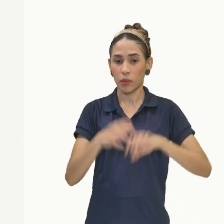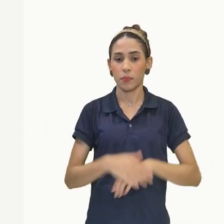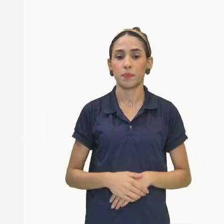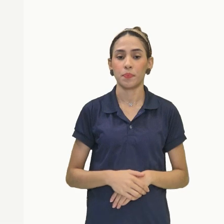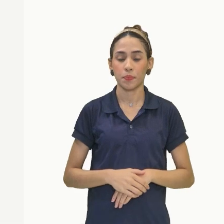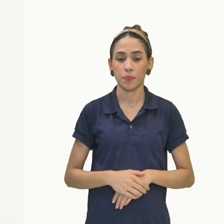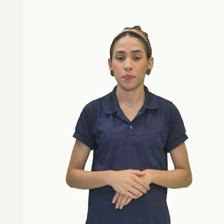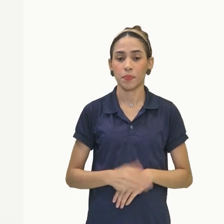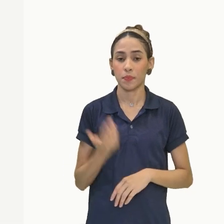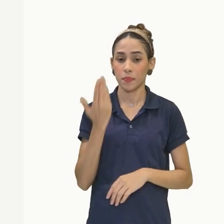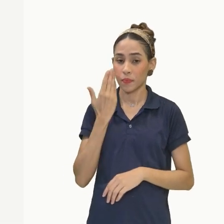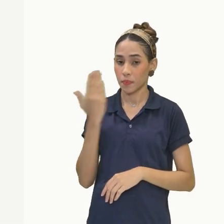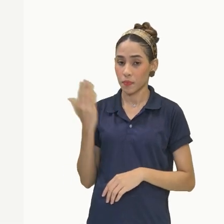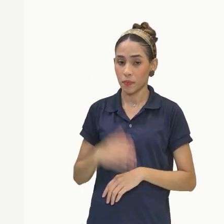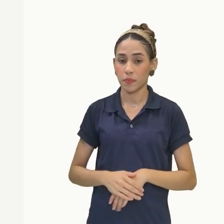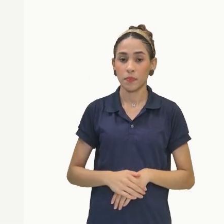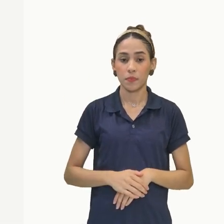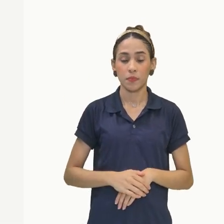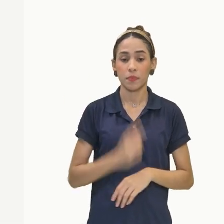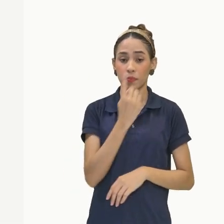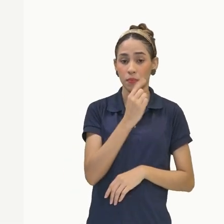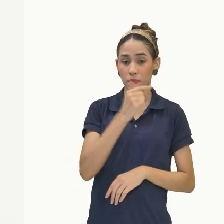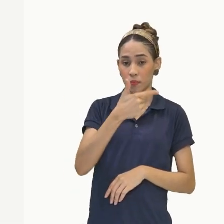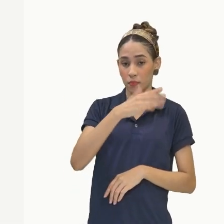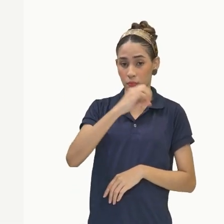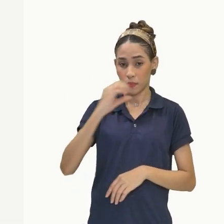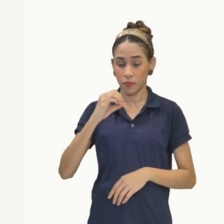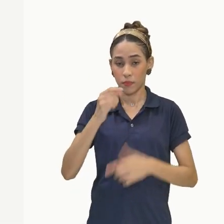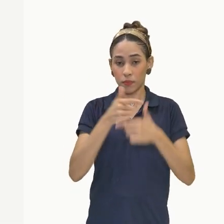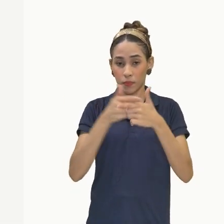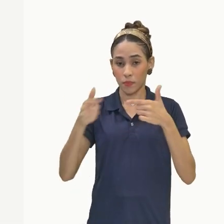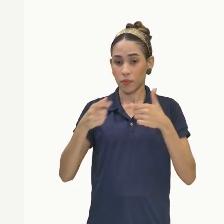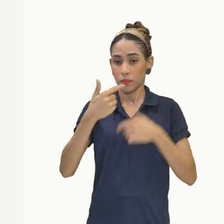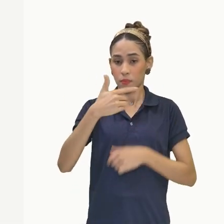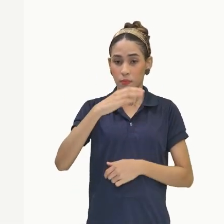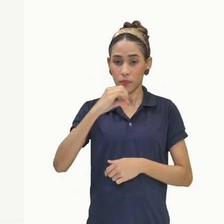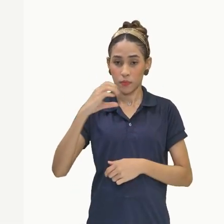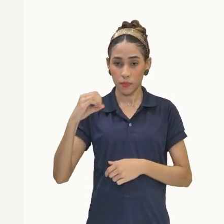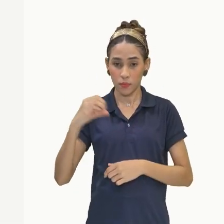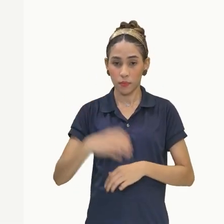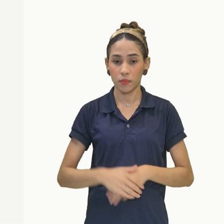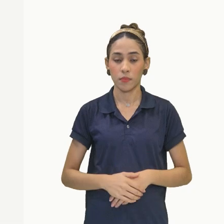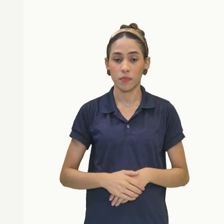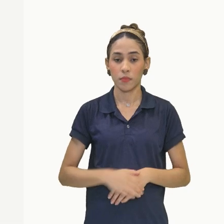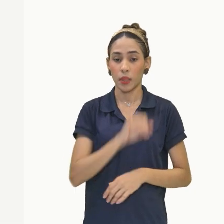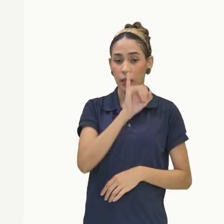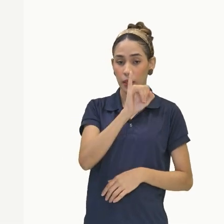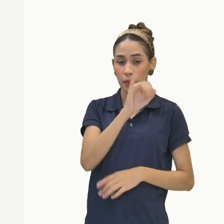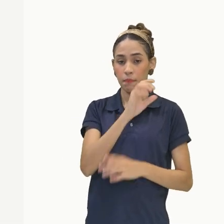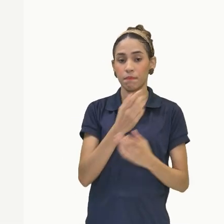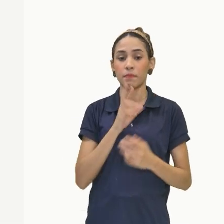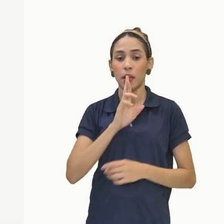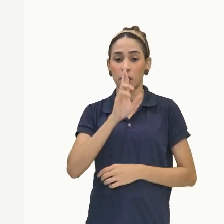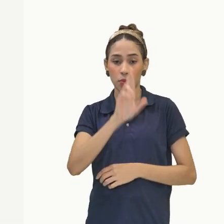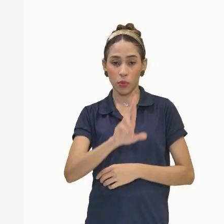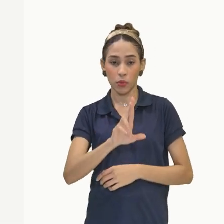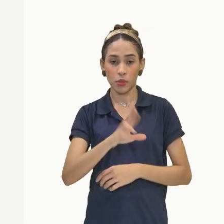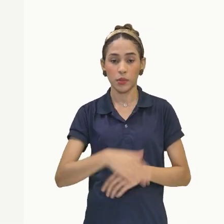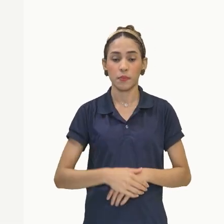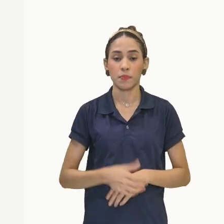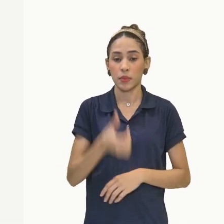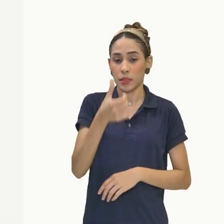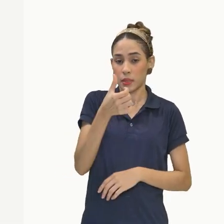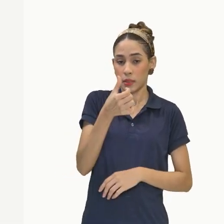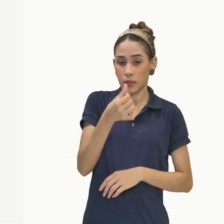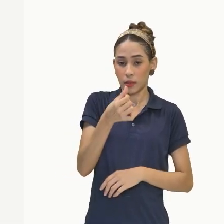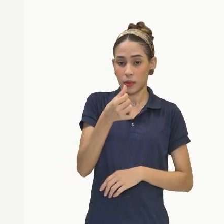o 200 passa para o primeiro membro, dividindo o que está no primeiro membro. Então o I fica igual a 1.200